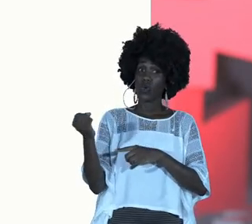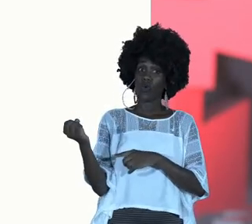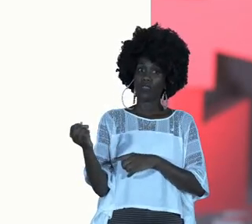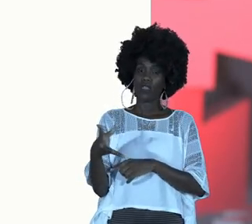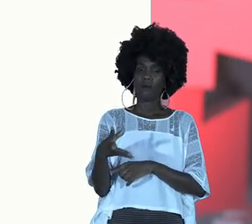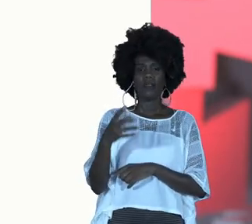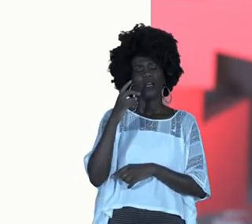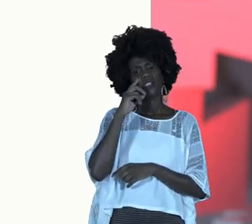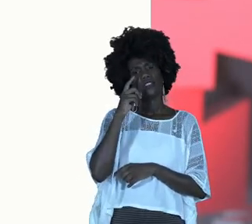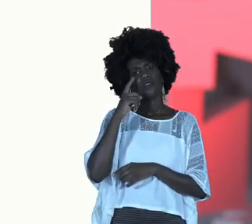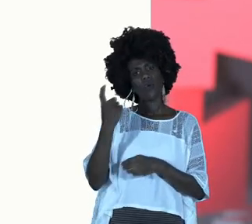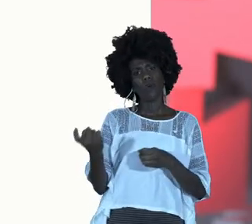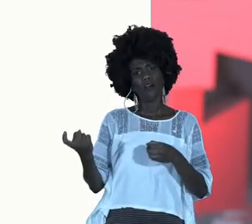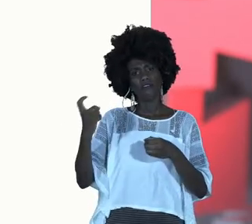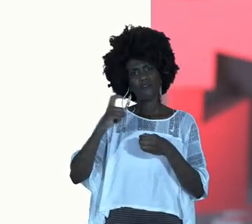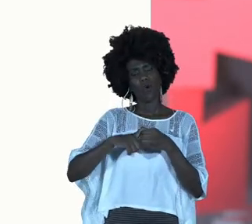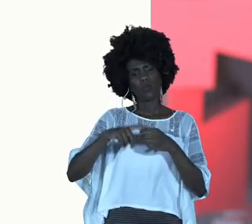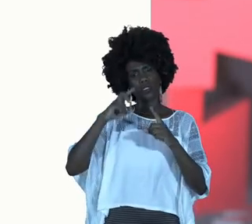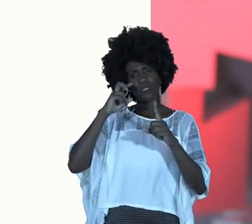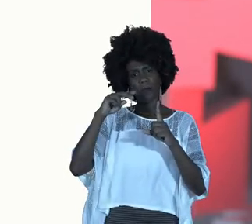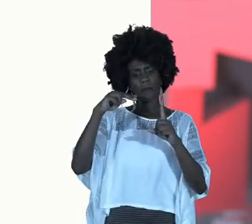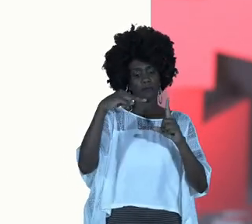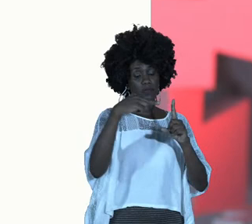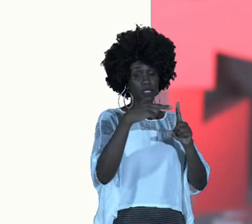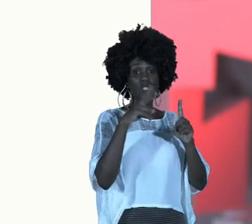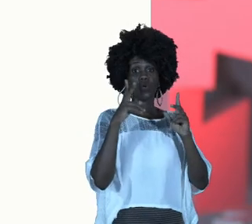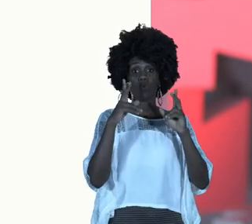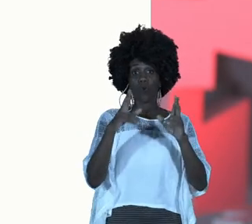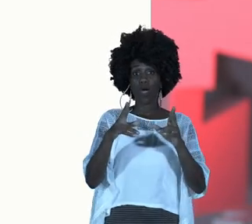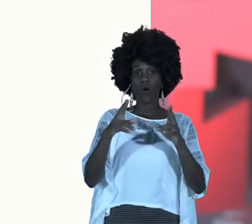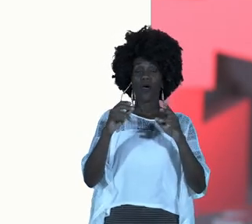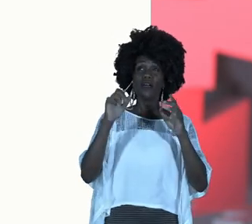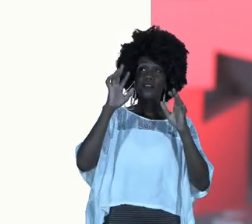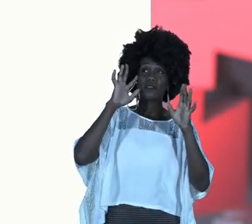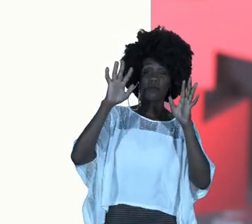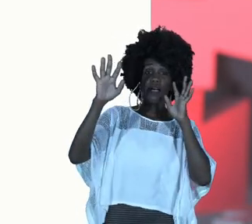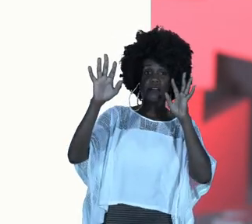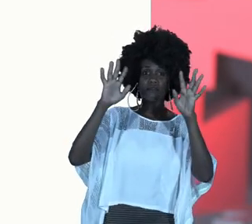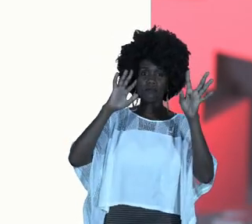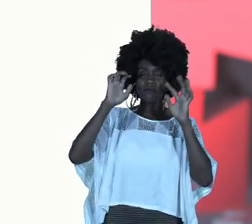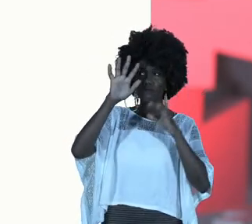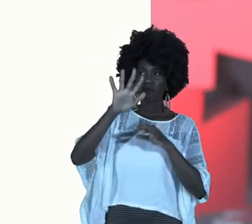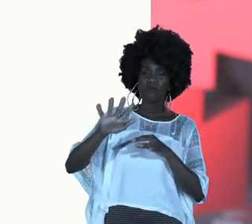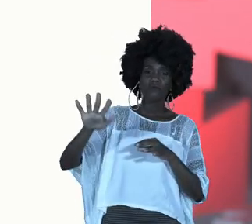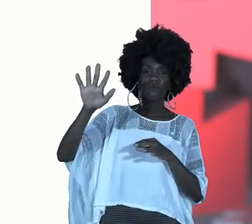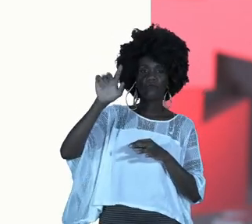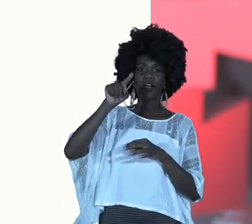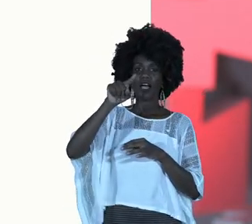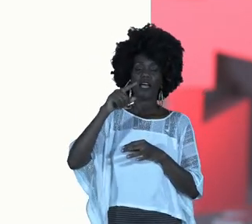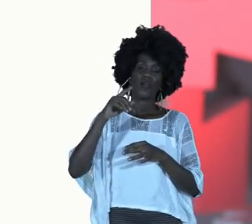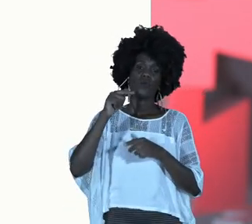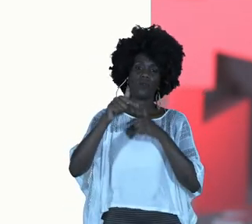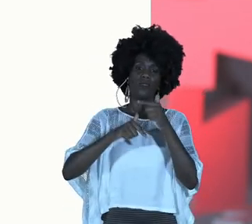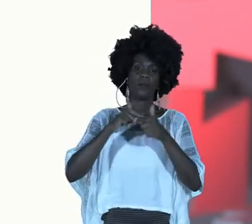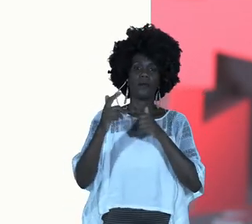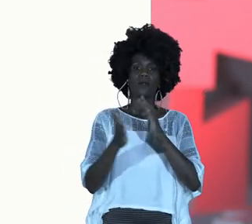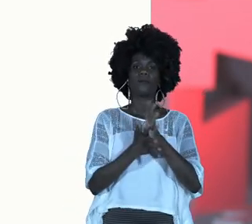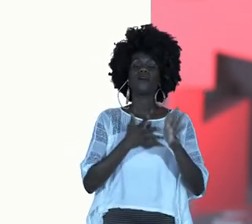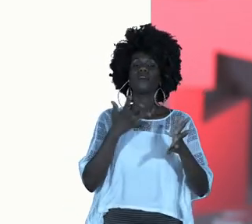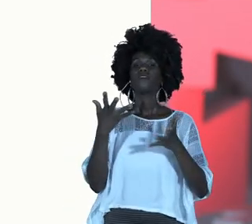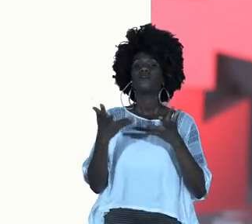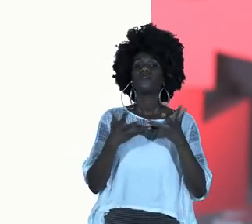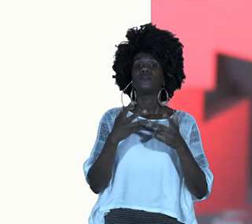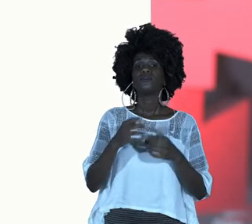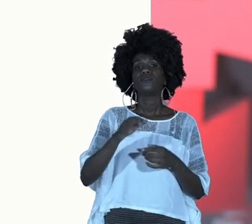gente vê uma retomada dessas perspectivas ilusionistas num trabalho maravilhoso